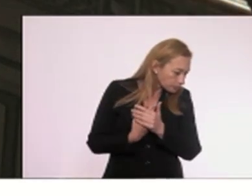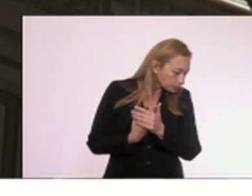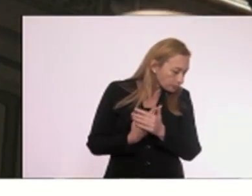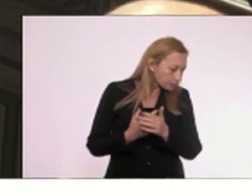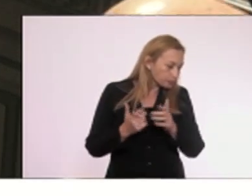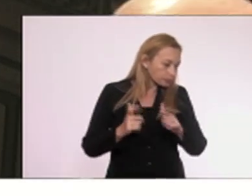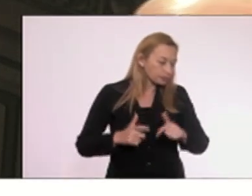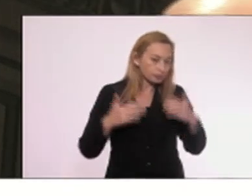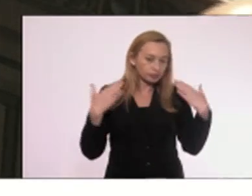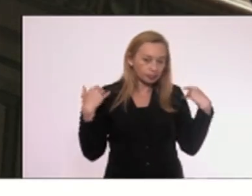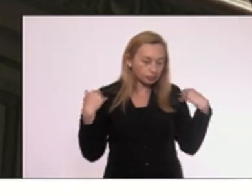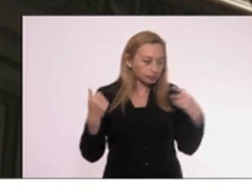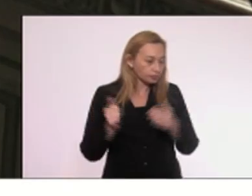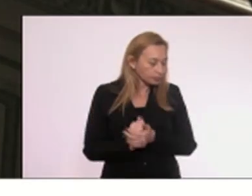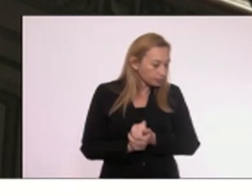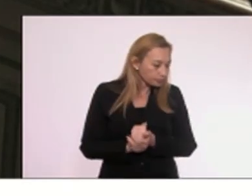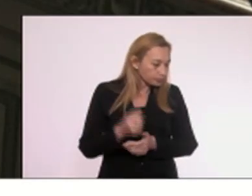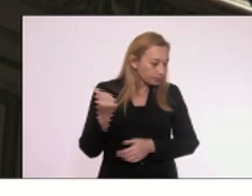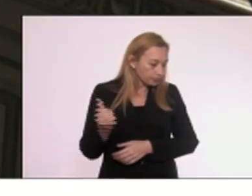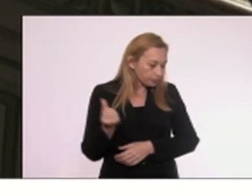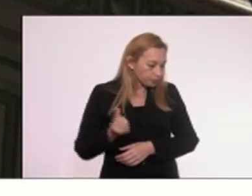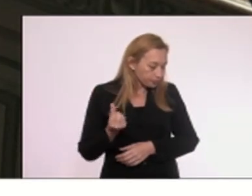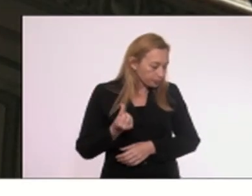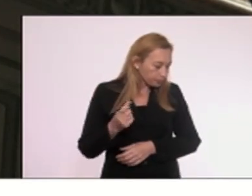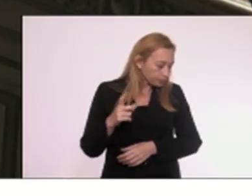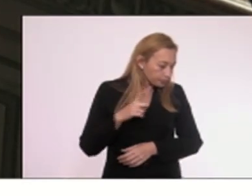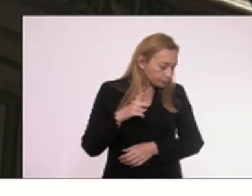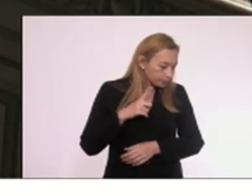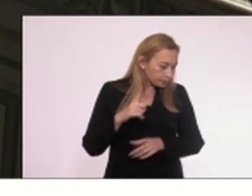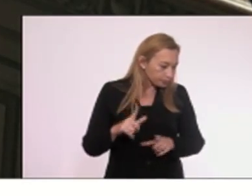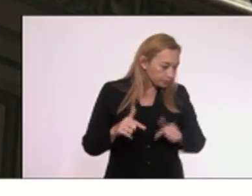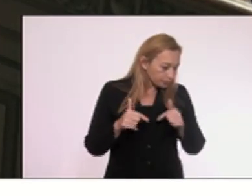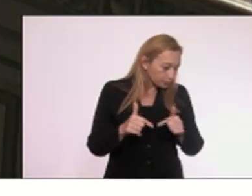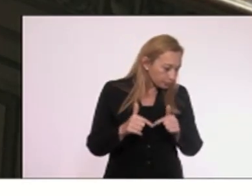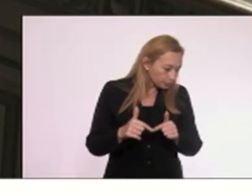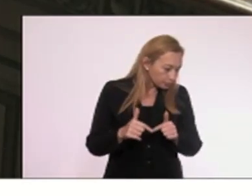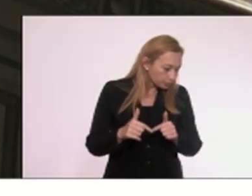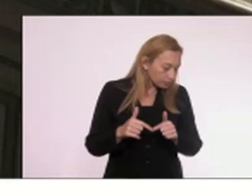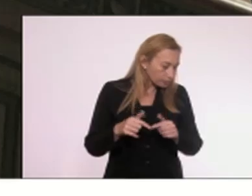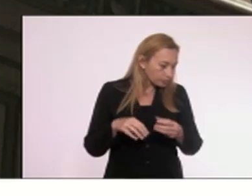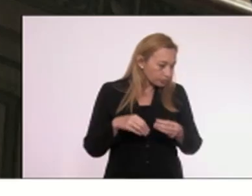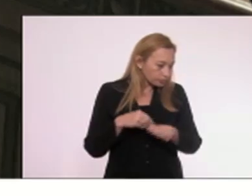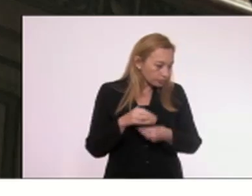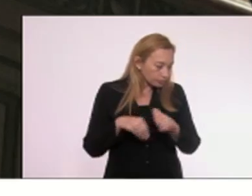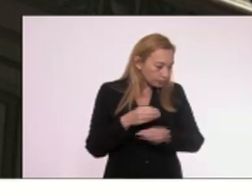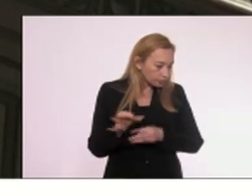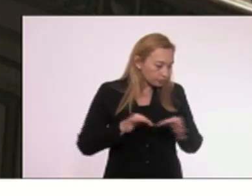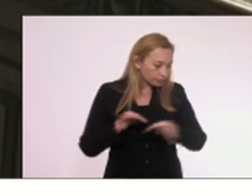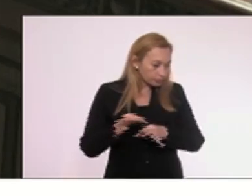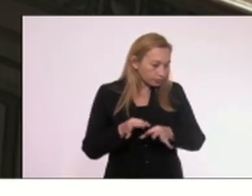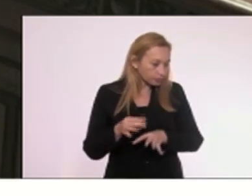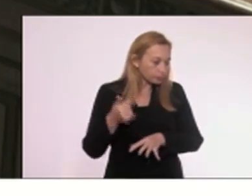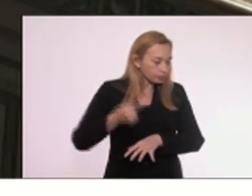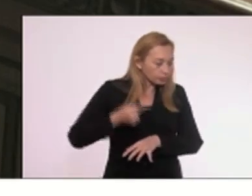e entretenimento. 6. Promover ações de formação continuada dos profissionais envolvidos no programa. 7. Avaliar periodicamente